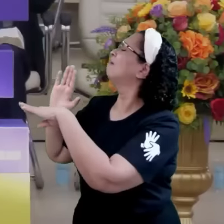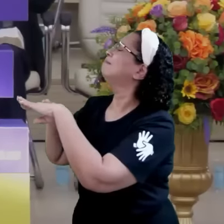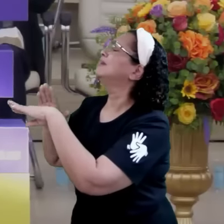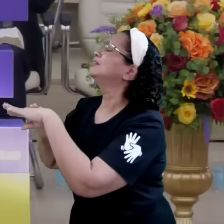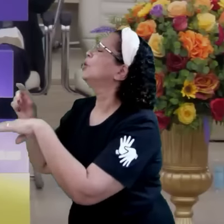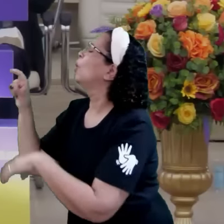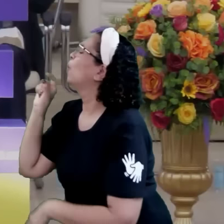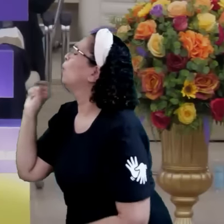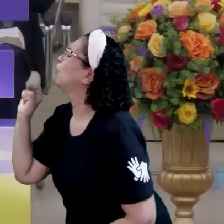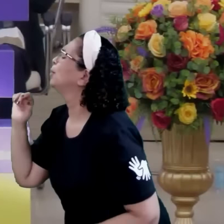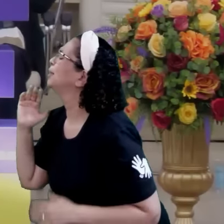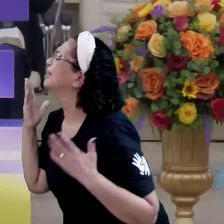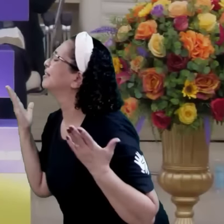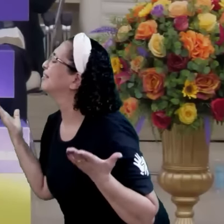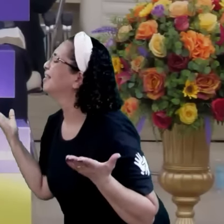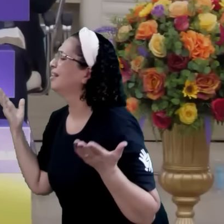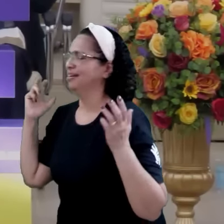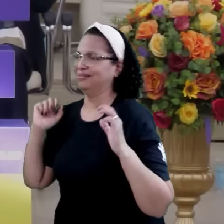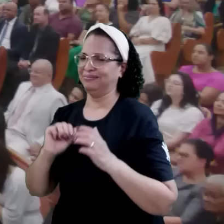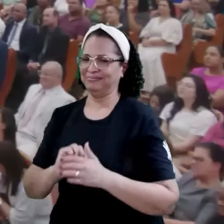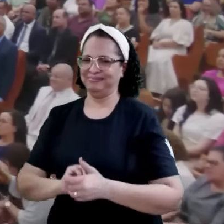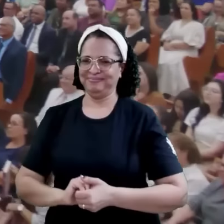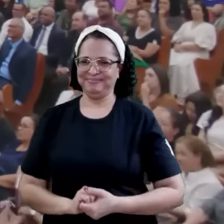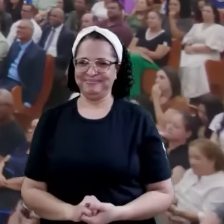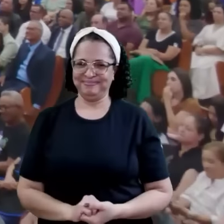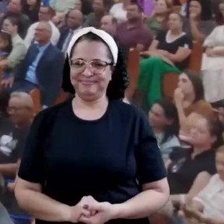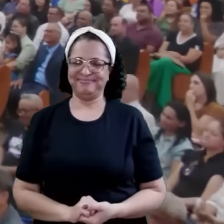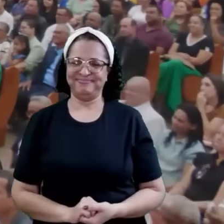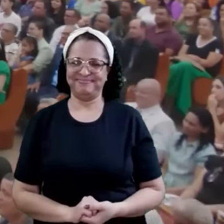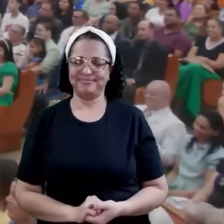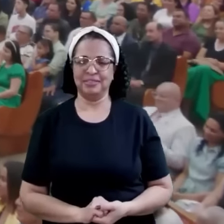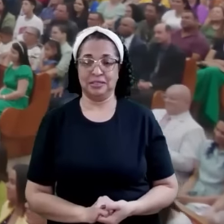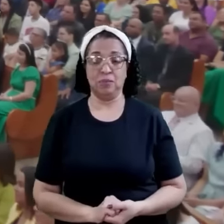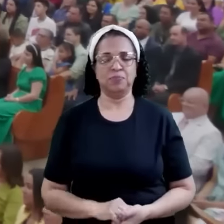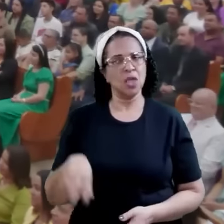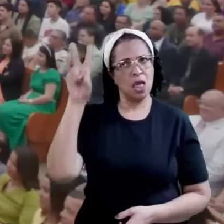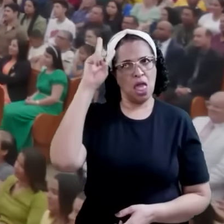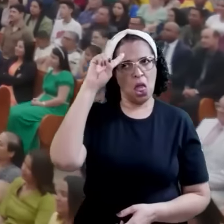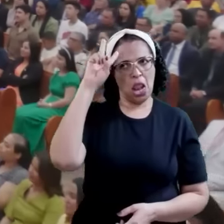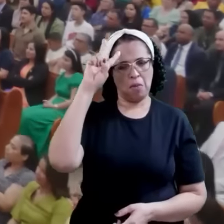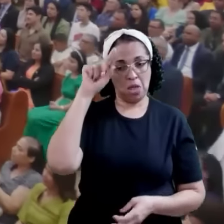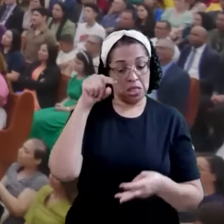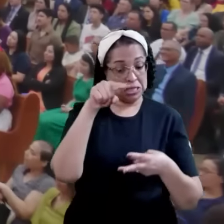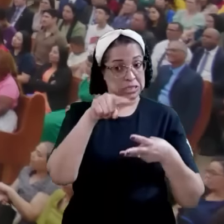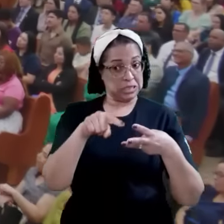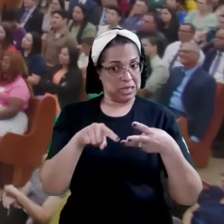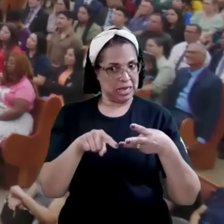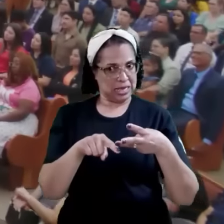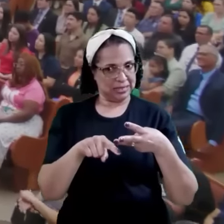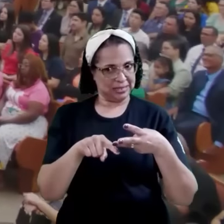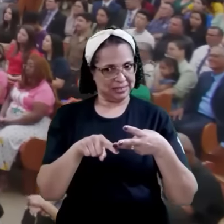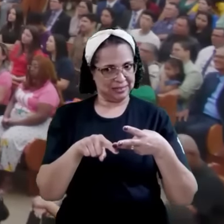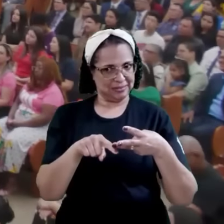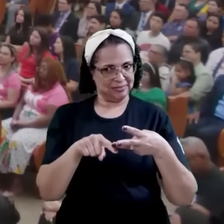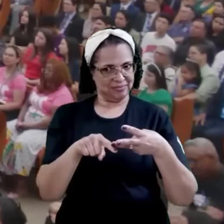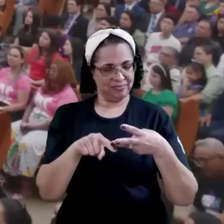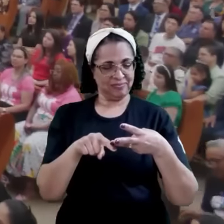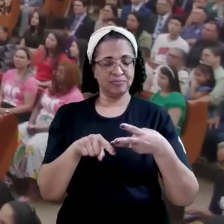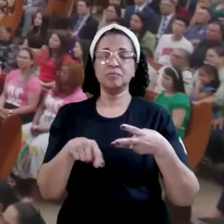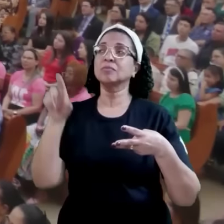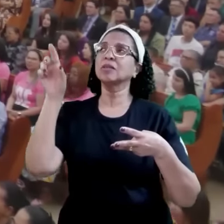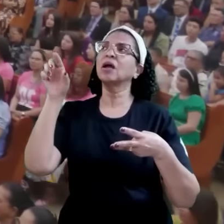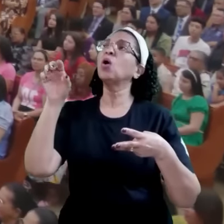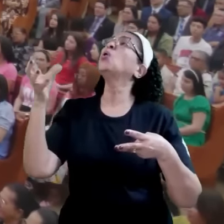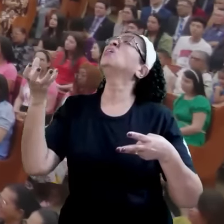bíblicos que o céu assinou e mandou a pessoa preencher o que queria céu assinou o cheque falou põe aí o que você quer já parou para